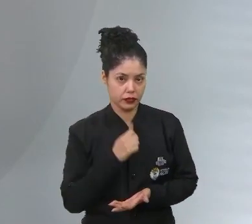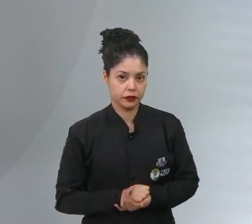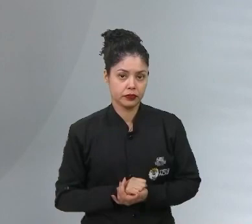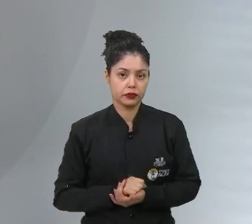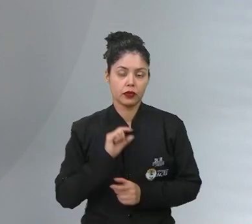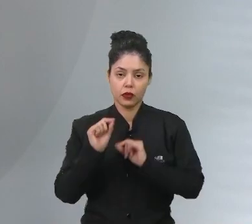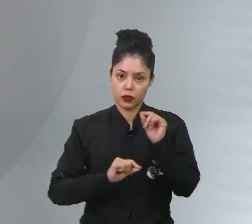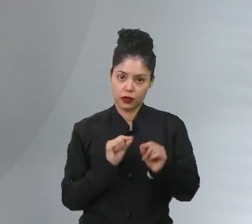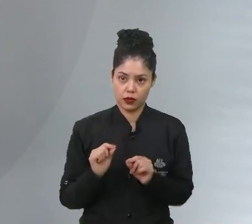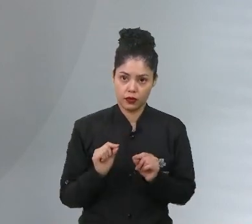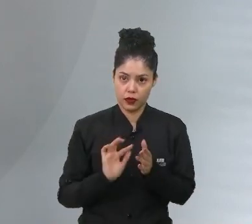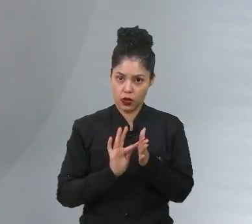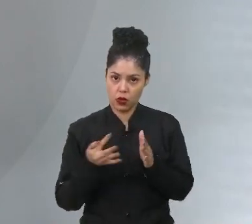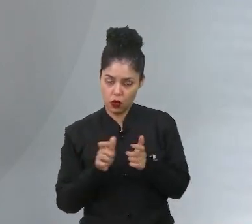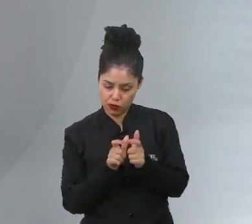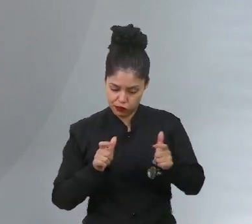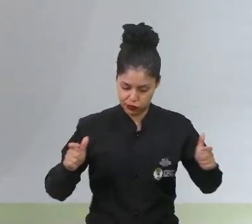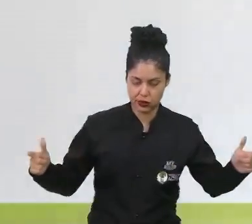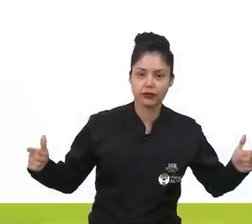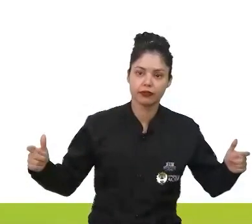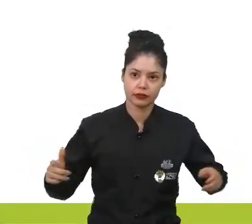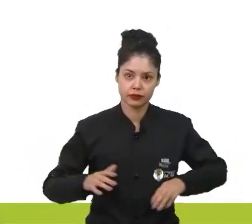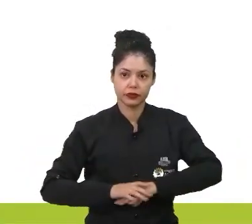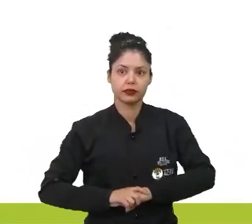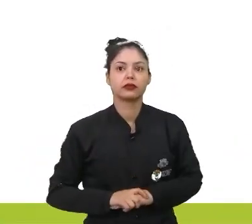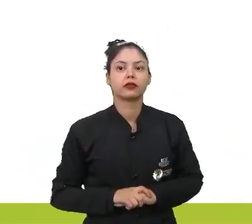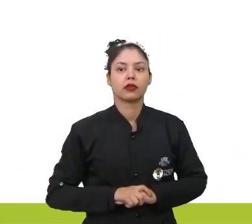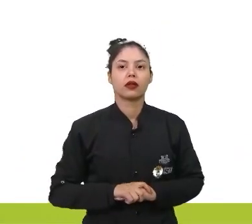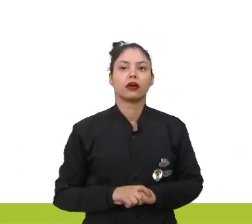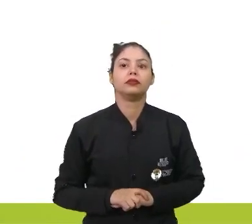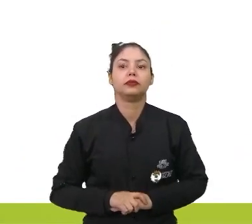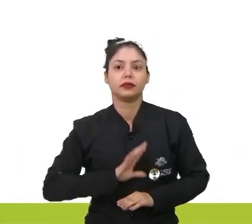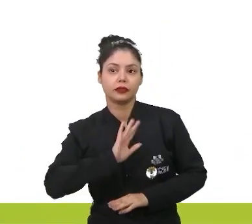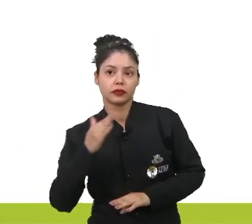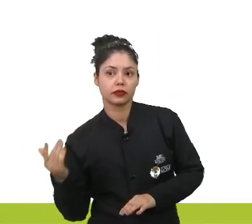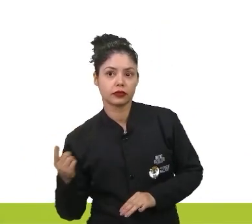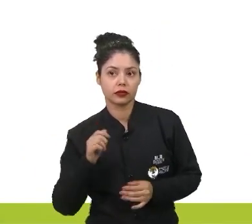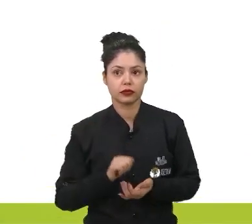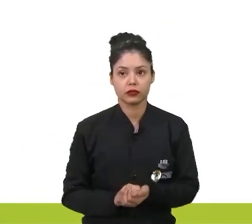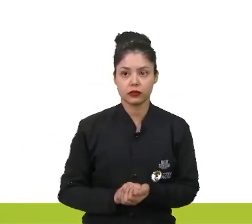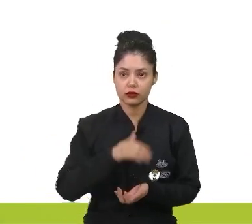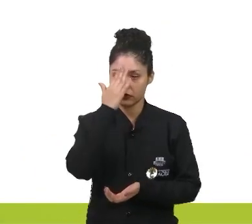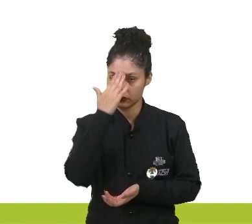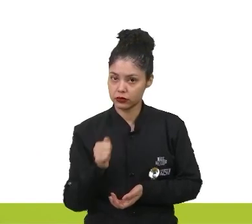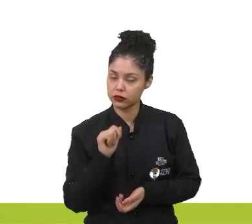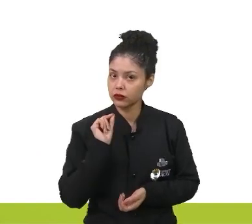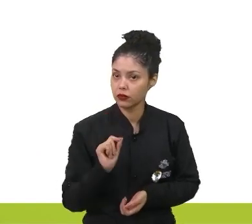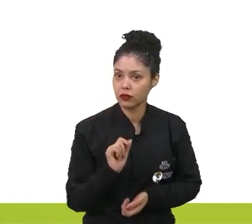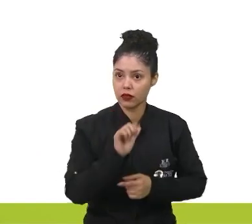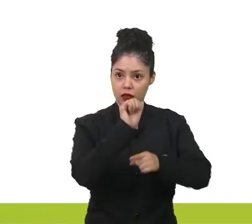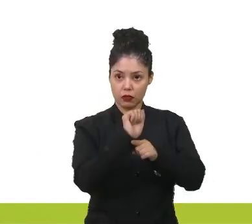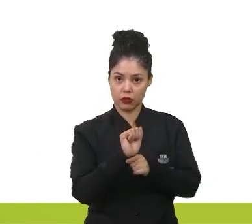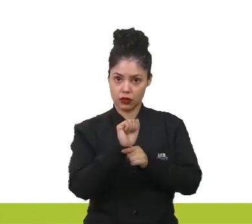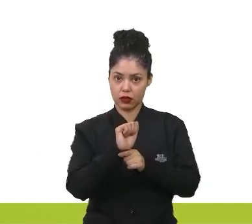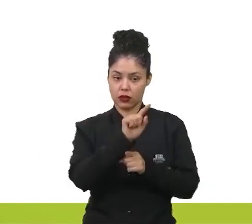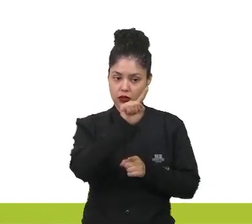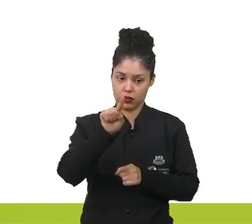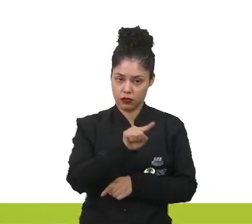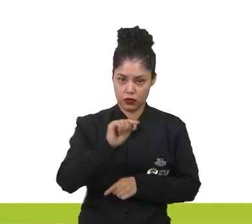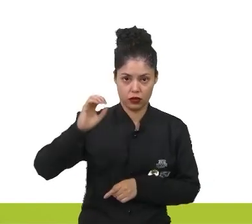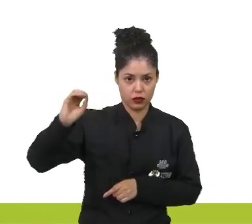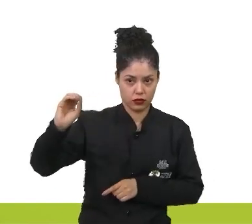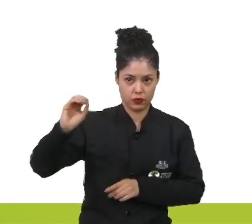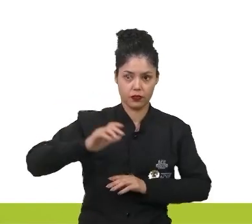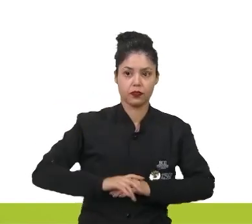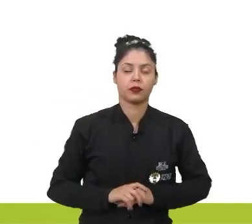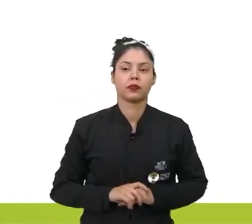entender o que é uma função crescente, usando um macete. Vamos lá. Quando a função for crescente, a gente já sabe que o valor de A é maior que 0, tá bom?